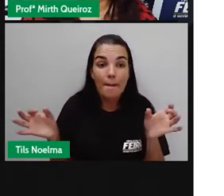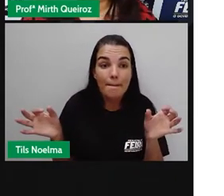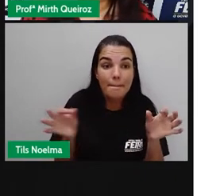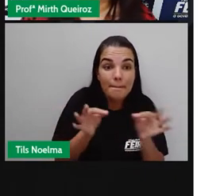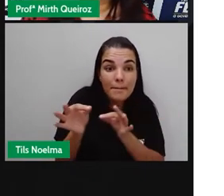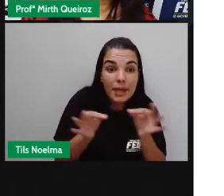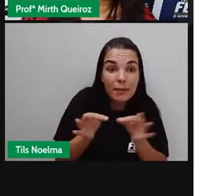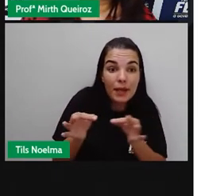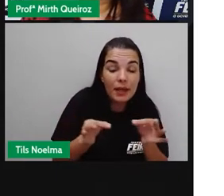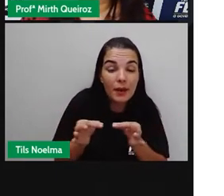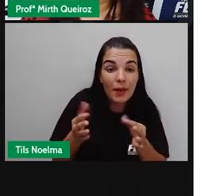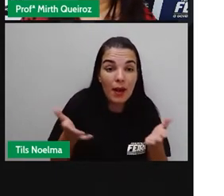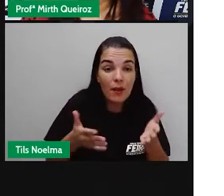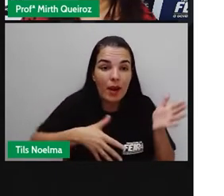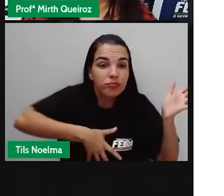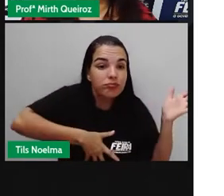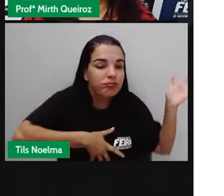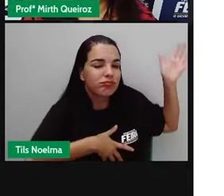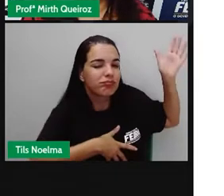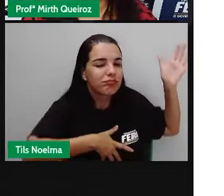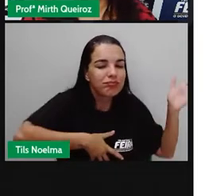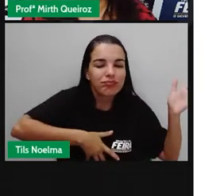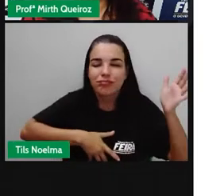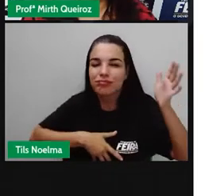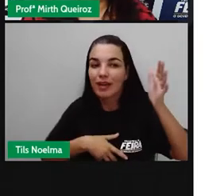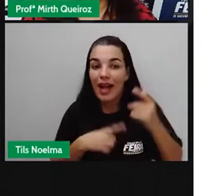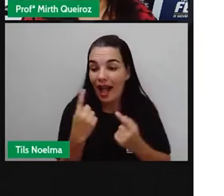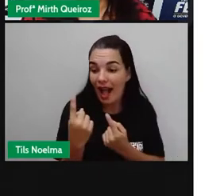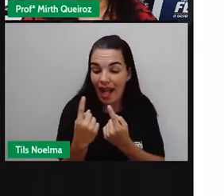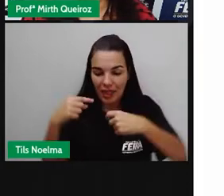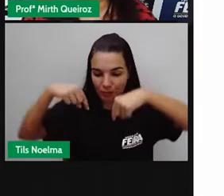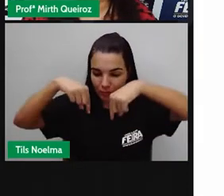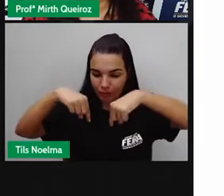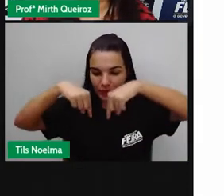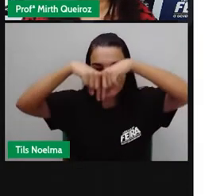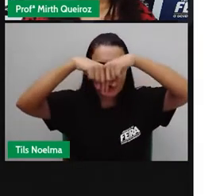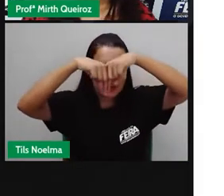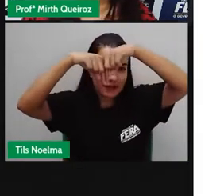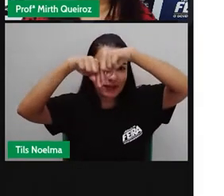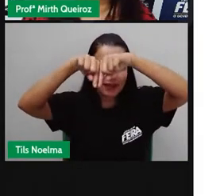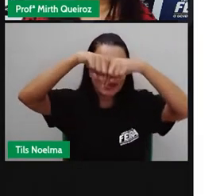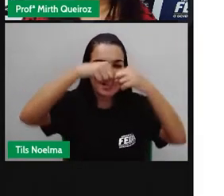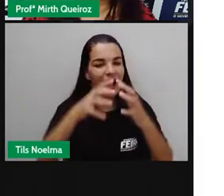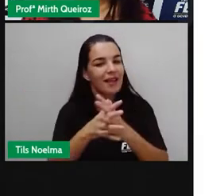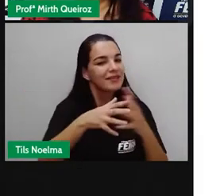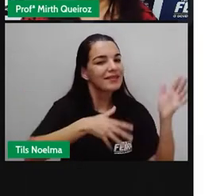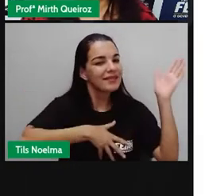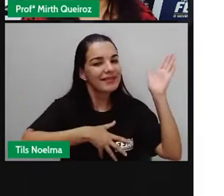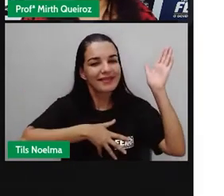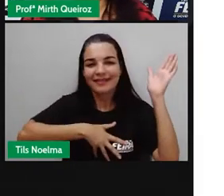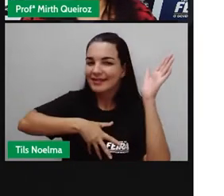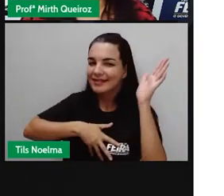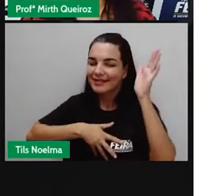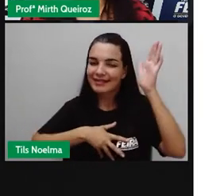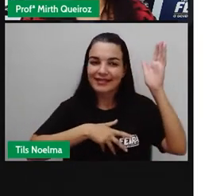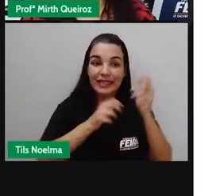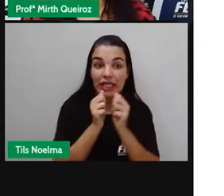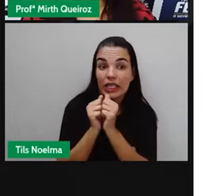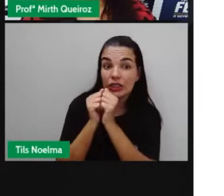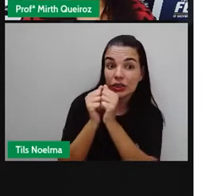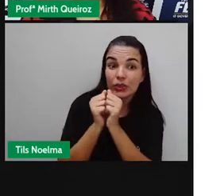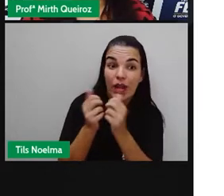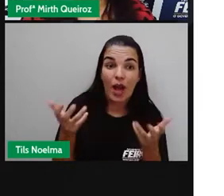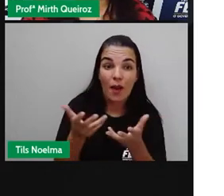Preparar para o grande baile. Cada dama pega o seu par e os dois começam a dançar juntos. O grande baile